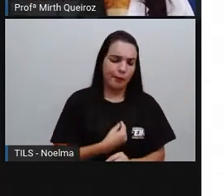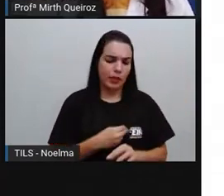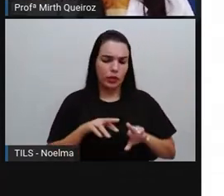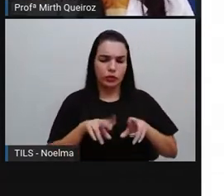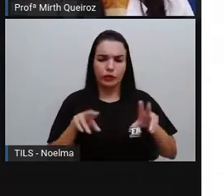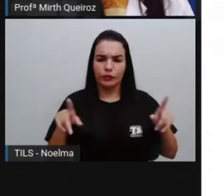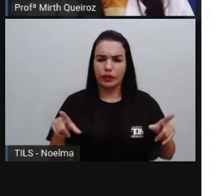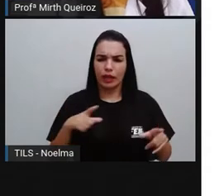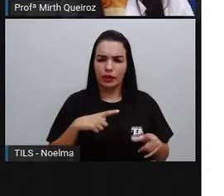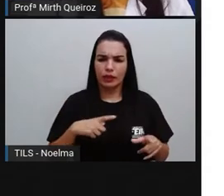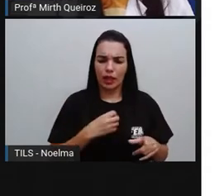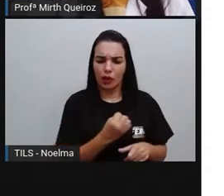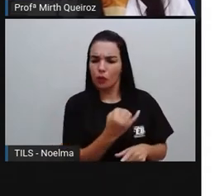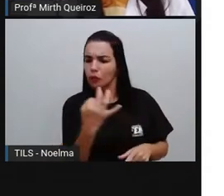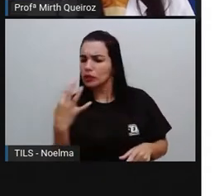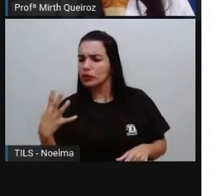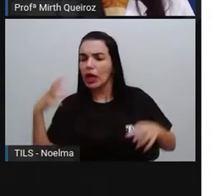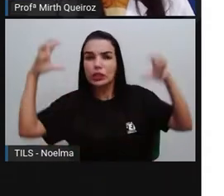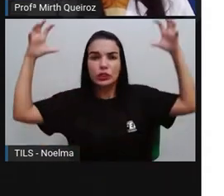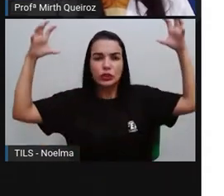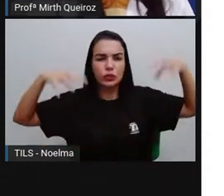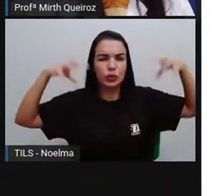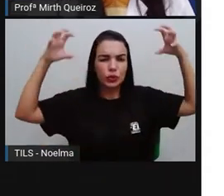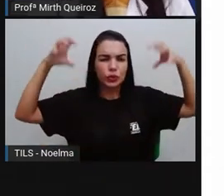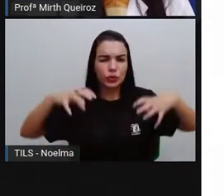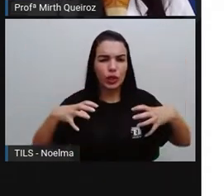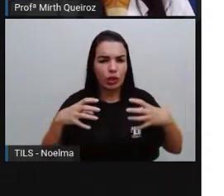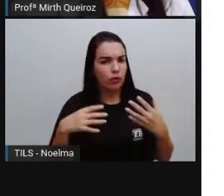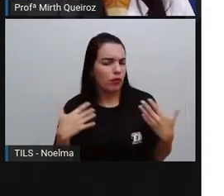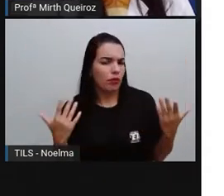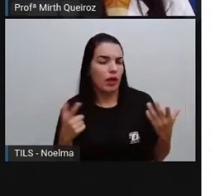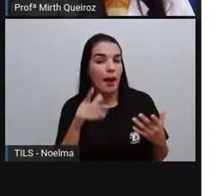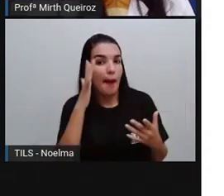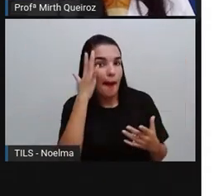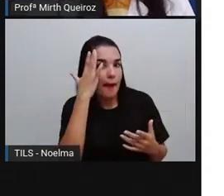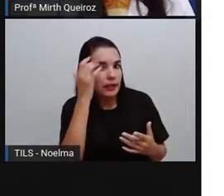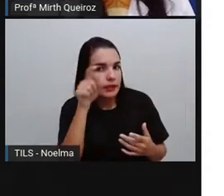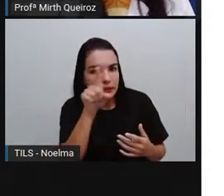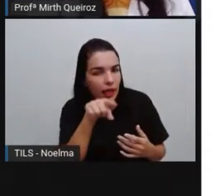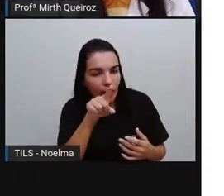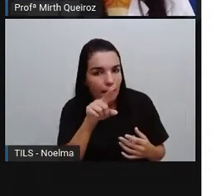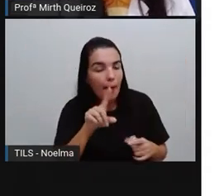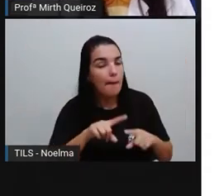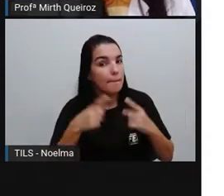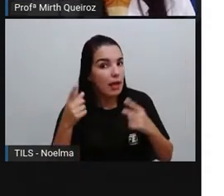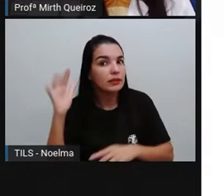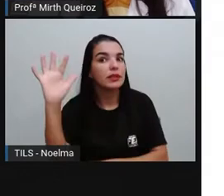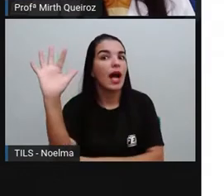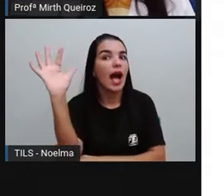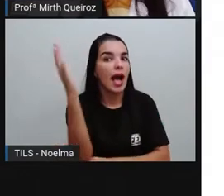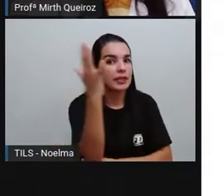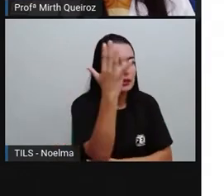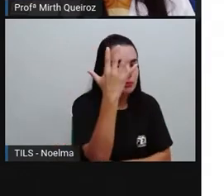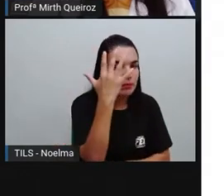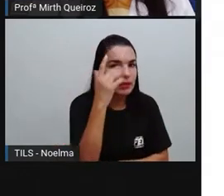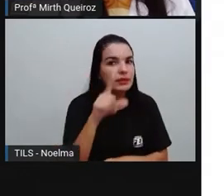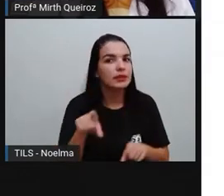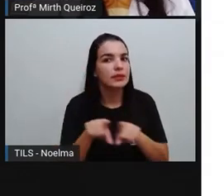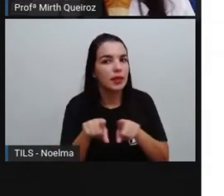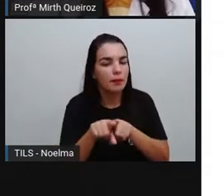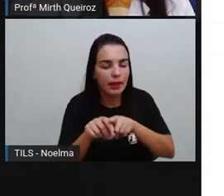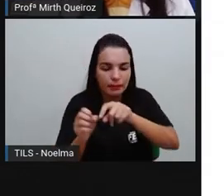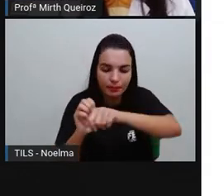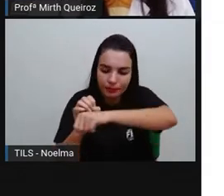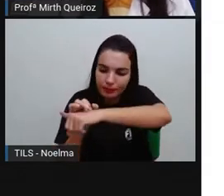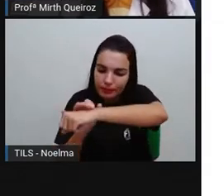a quantidade de chuvas? Eu não sei se vocês já sabem, mas as plantas, elas transpiram. O que